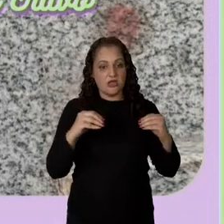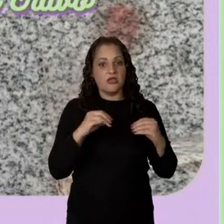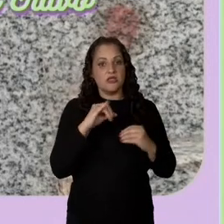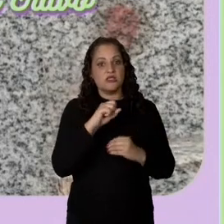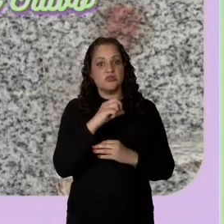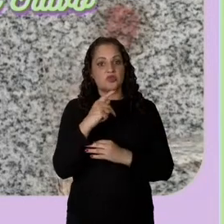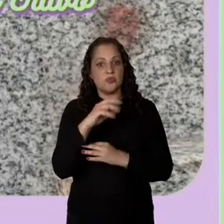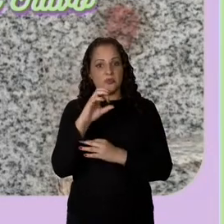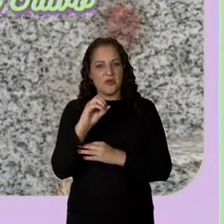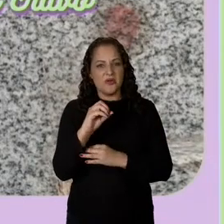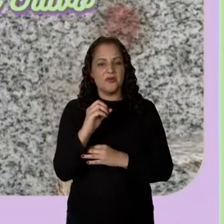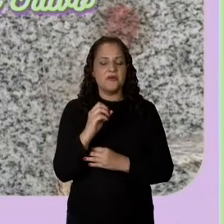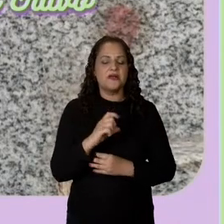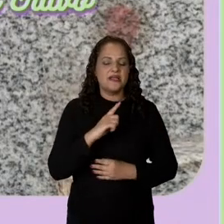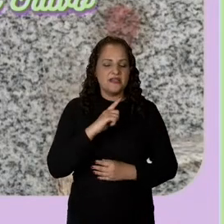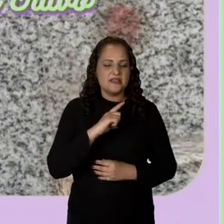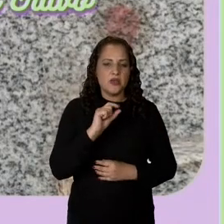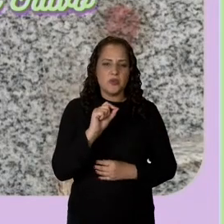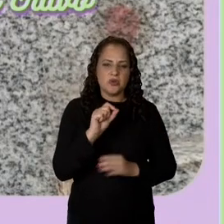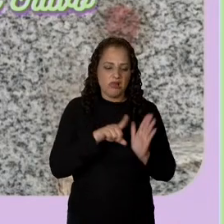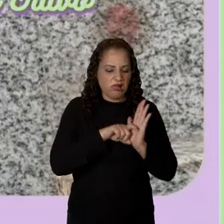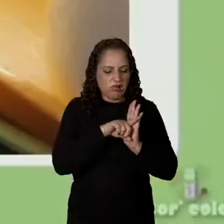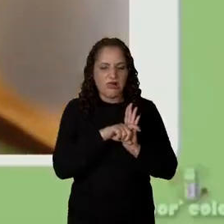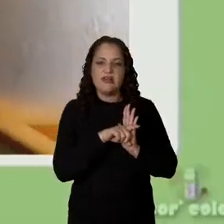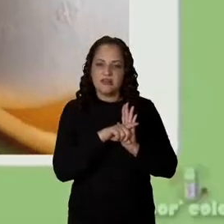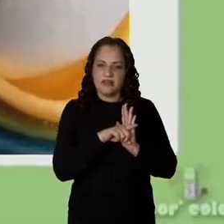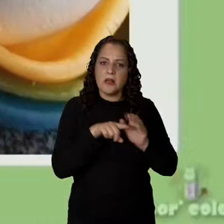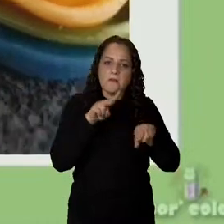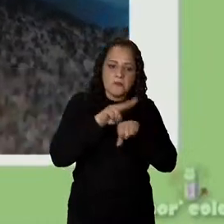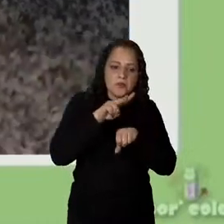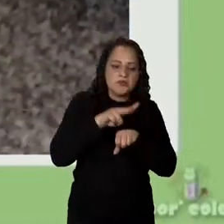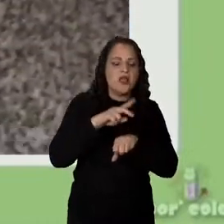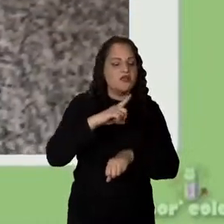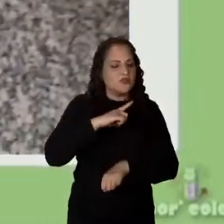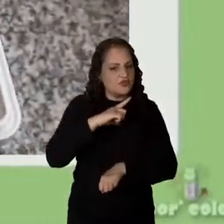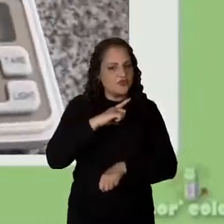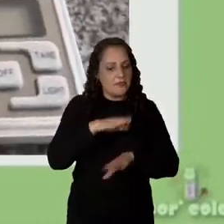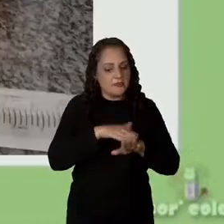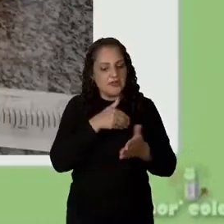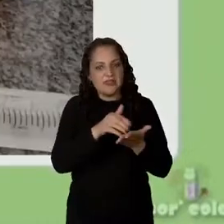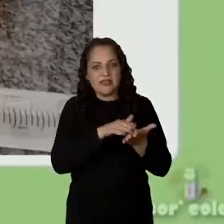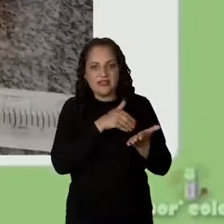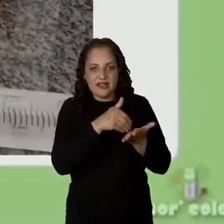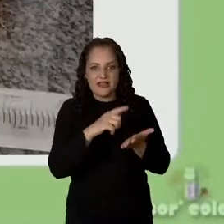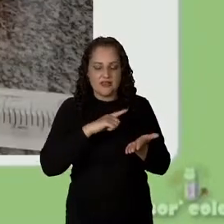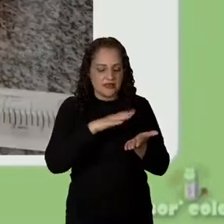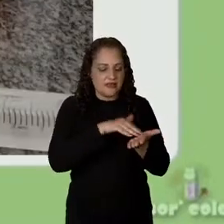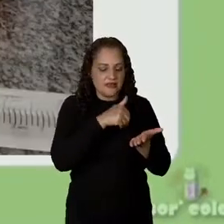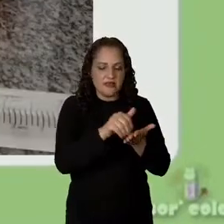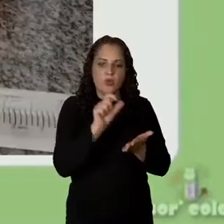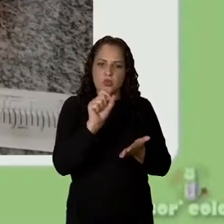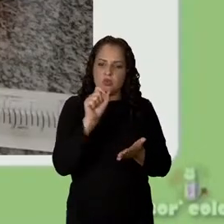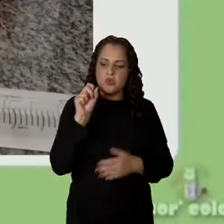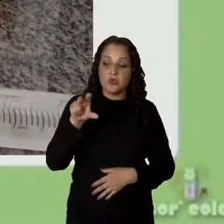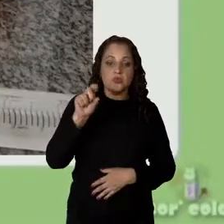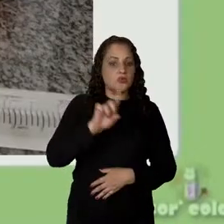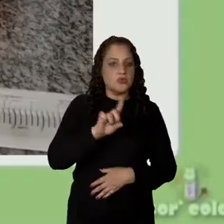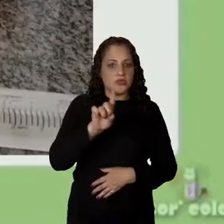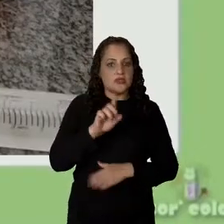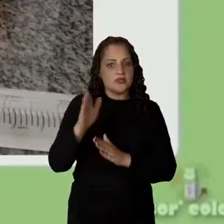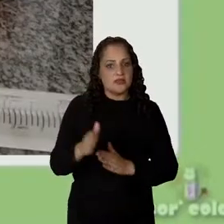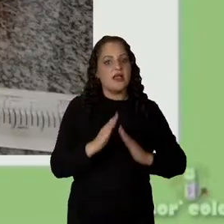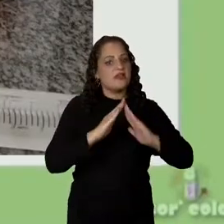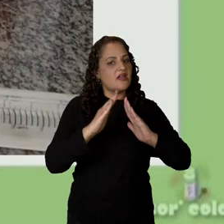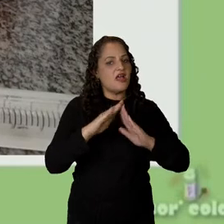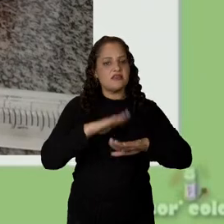a substância ainda tem ações antifúngicas, protegendo a superfície pintada. O grande diferencial da nossa tinta é que, além dela ser atóxica, pode ser produzida de forma